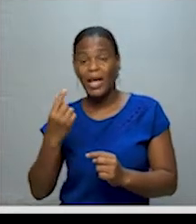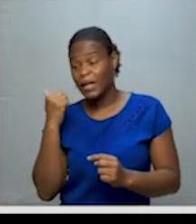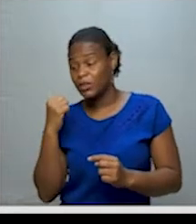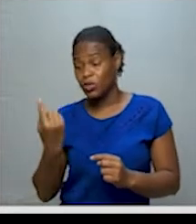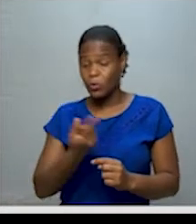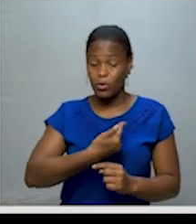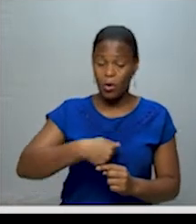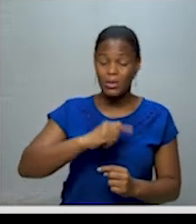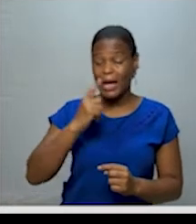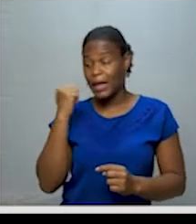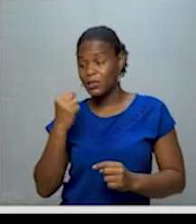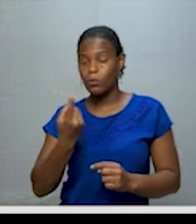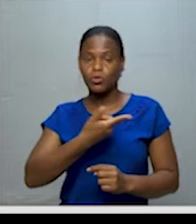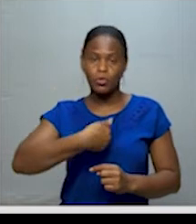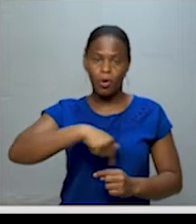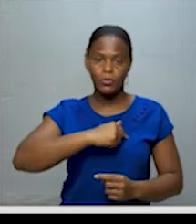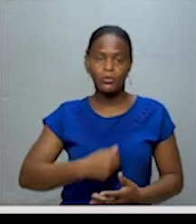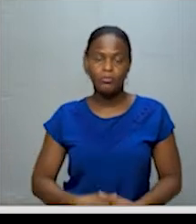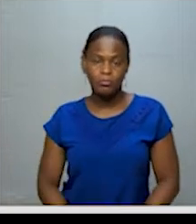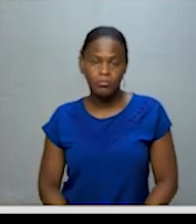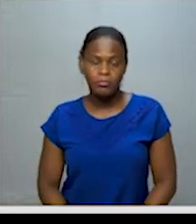nós, eles somos nós.